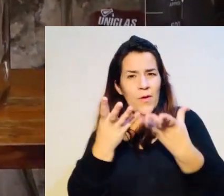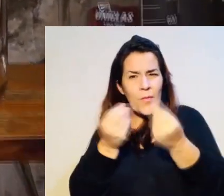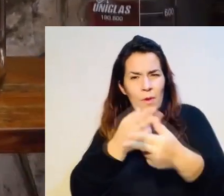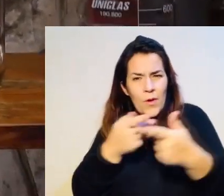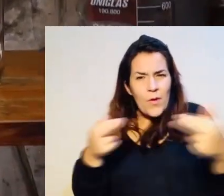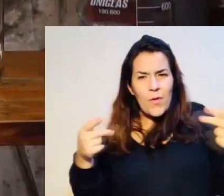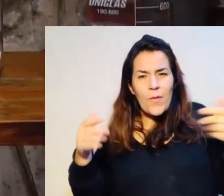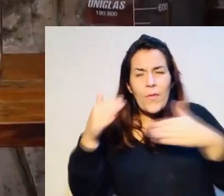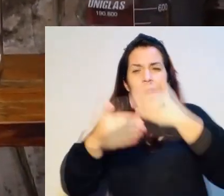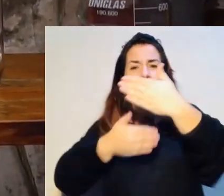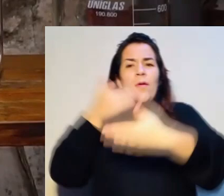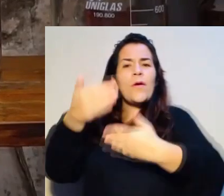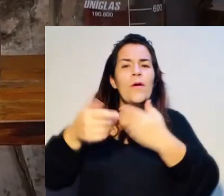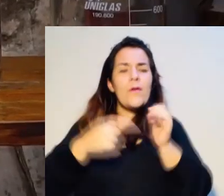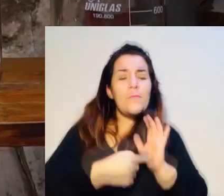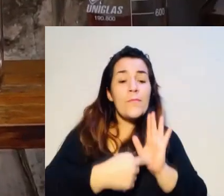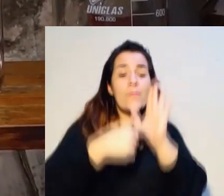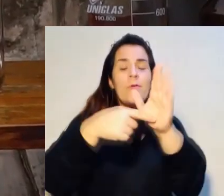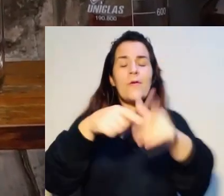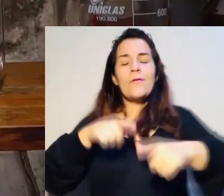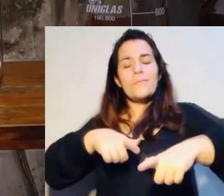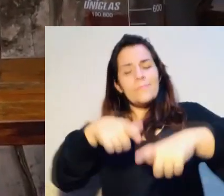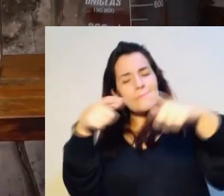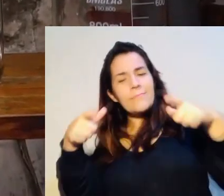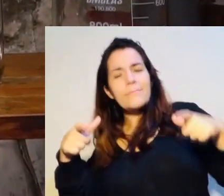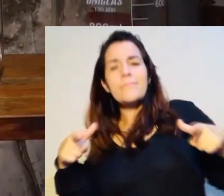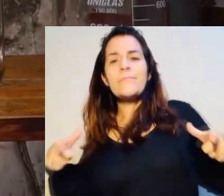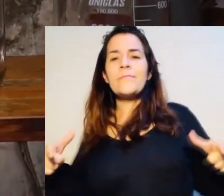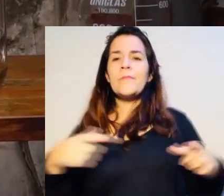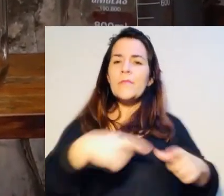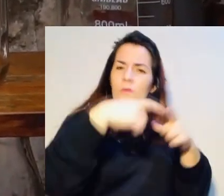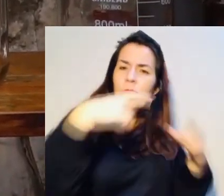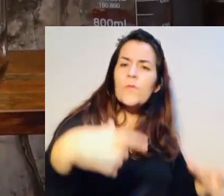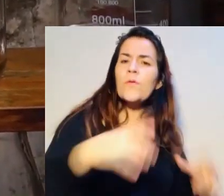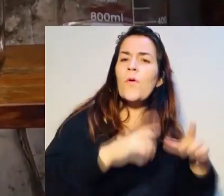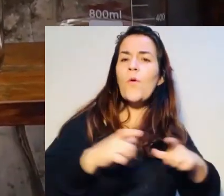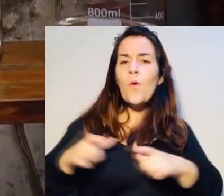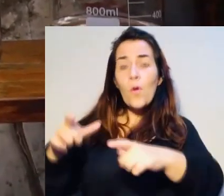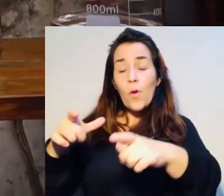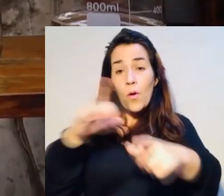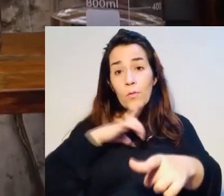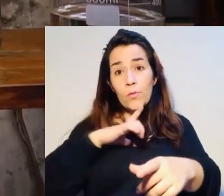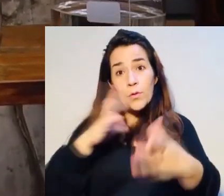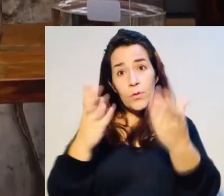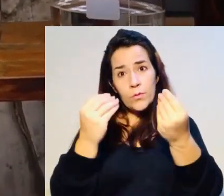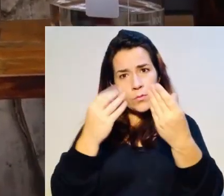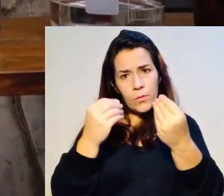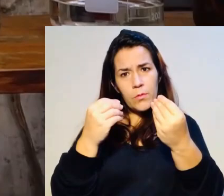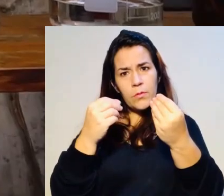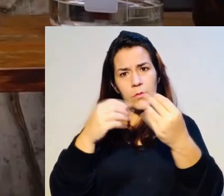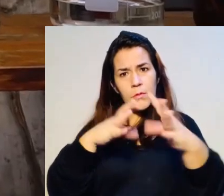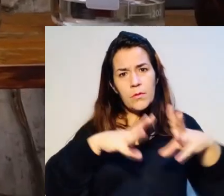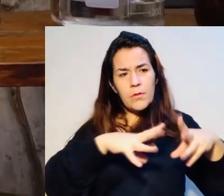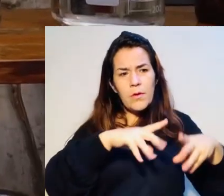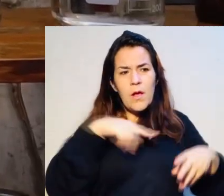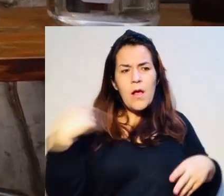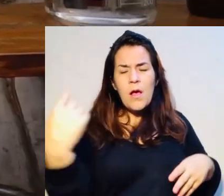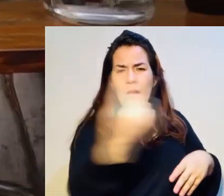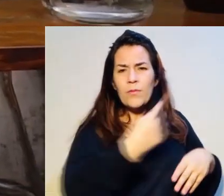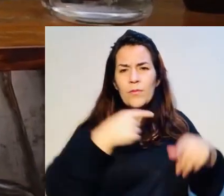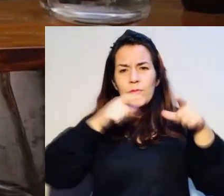E de muito resistir, a gente foi aparecendo e ganhando espaços. Mas muitos dos terreiros ainda estão